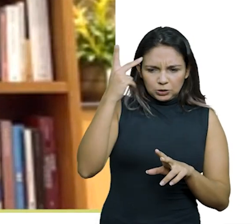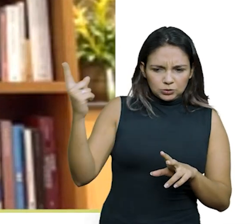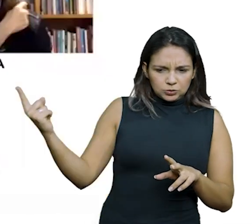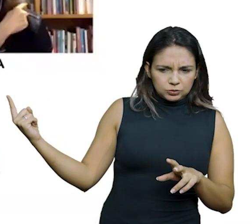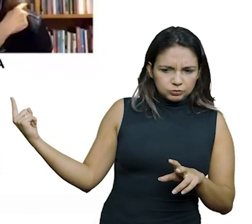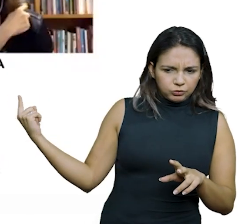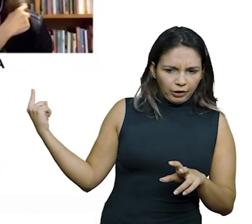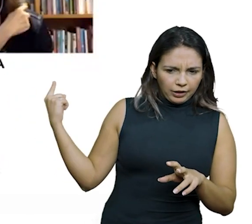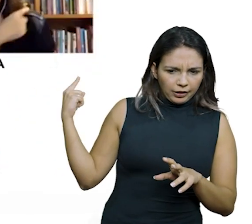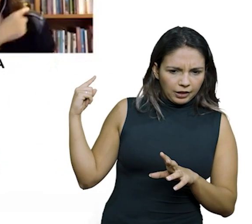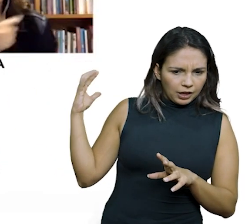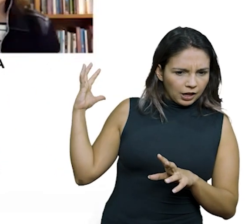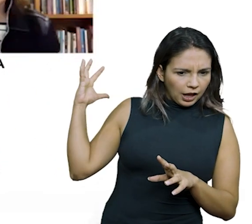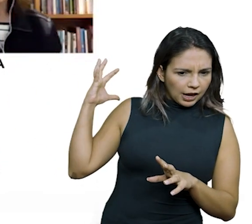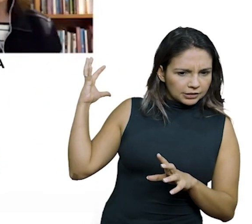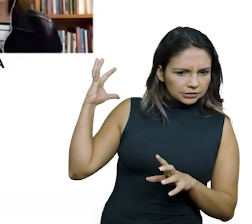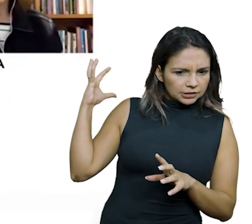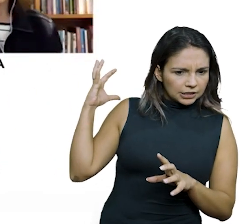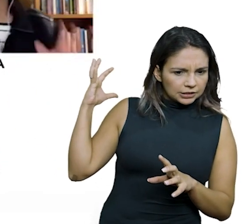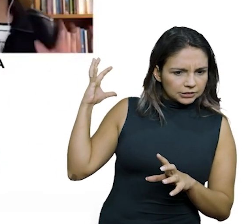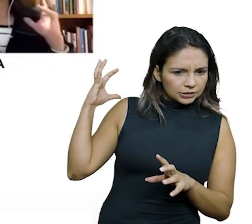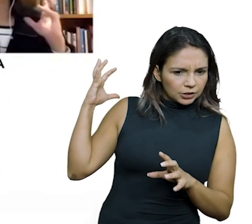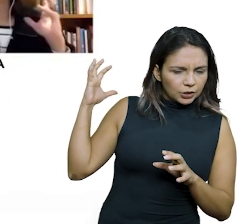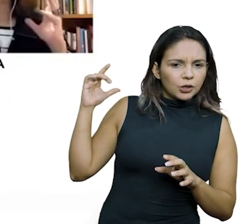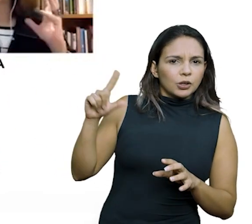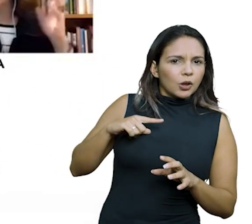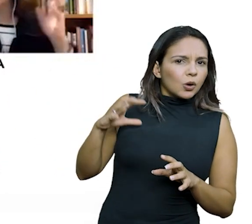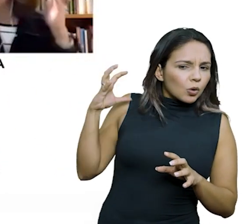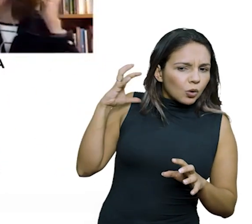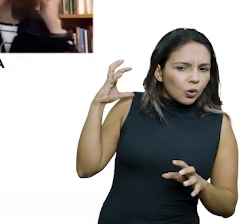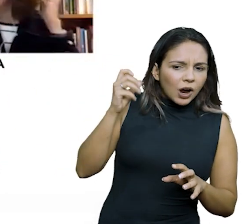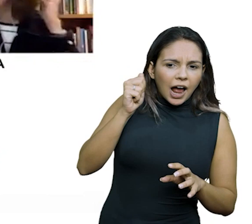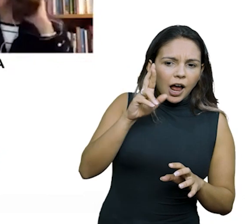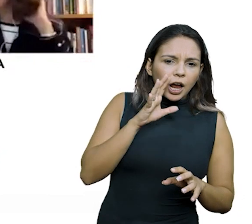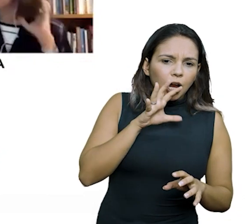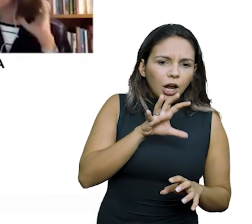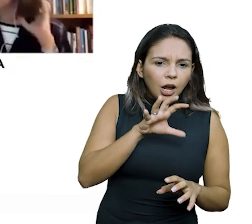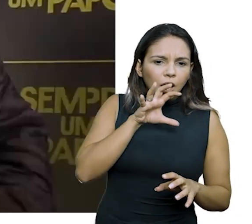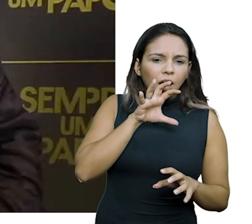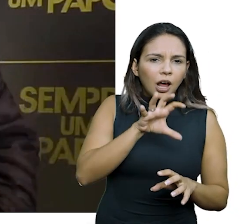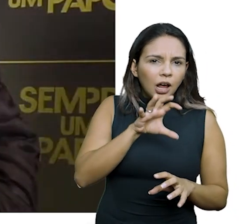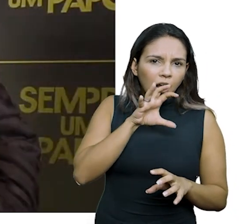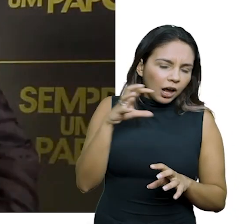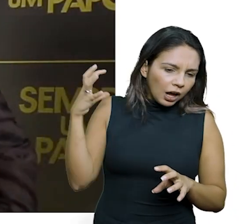você? Um bafo, né? Um bafo. Um bafo, aquela coisa no seu cangote aqui.